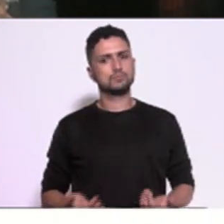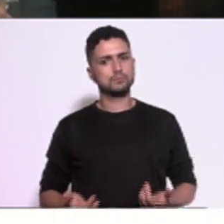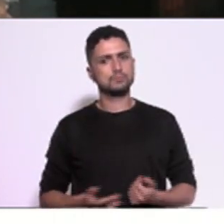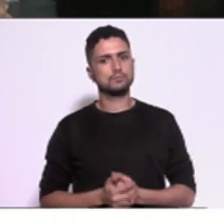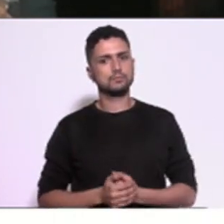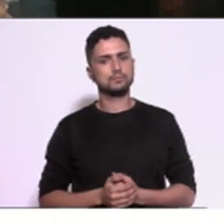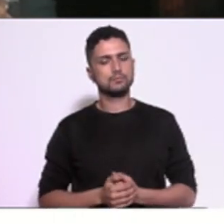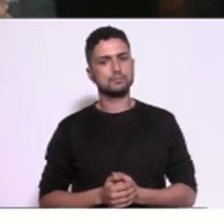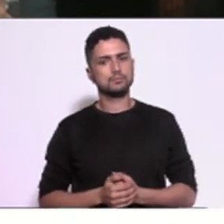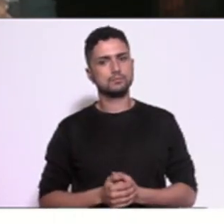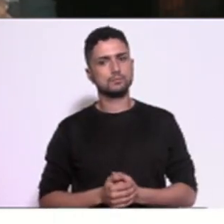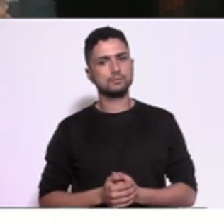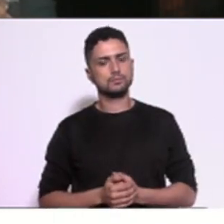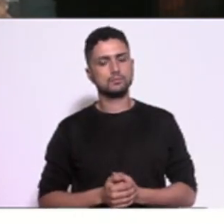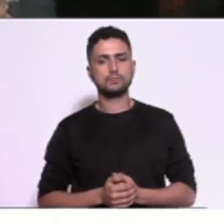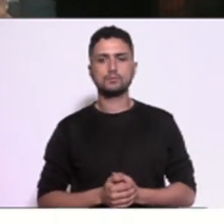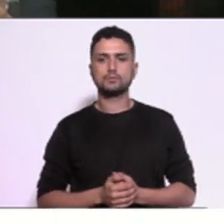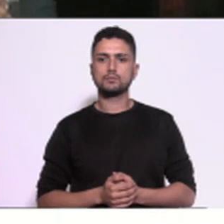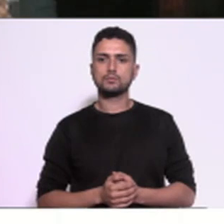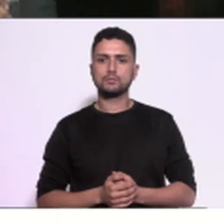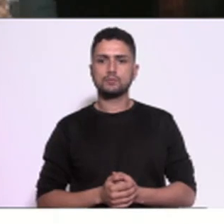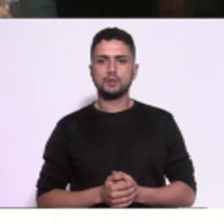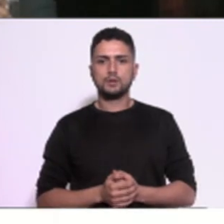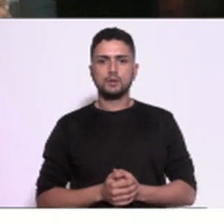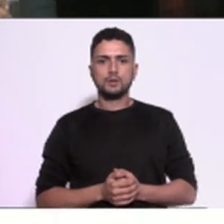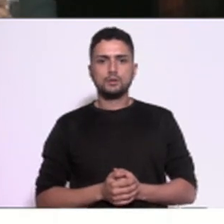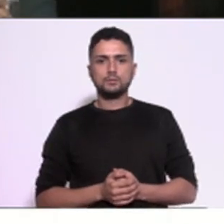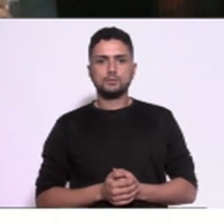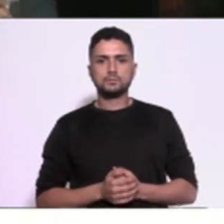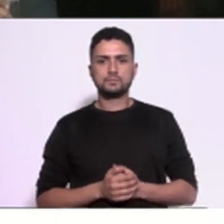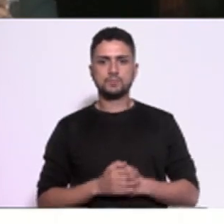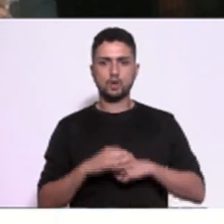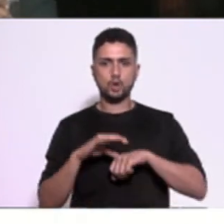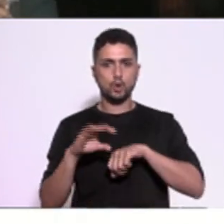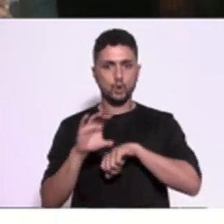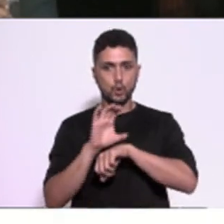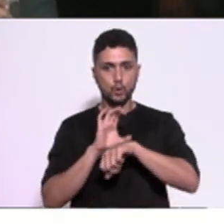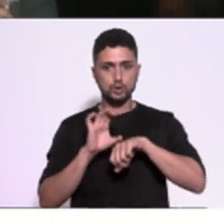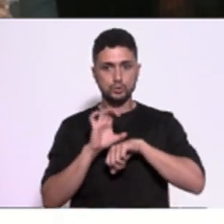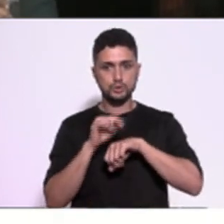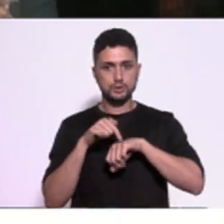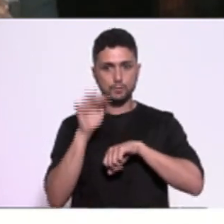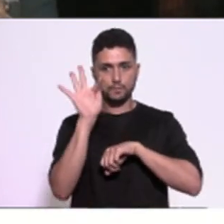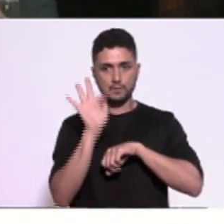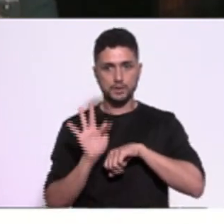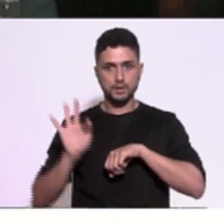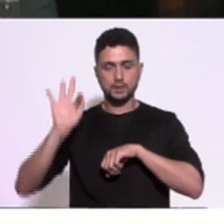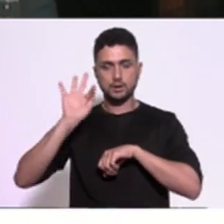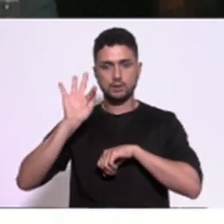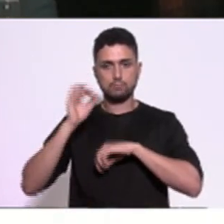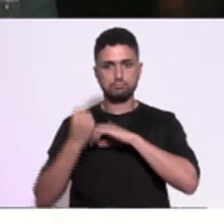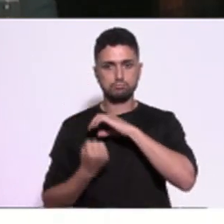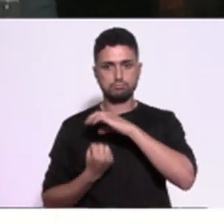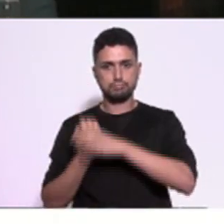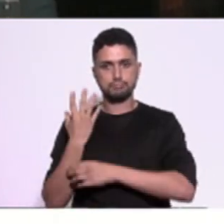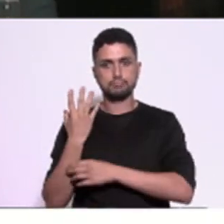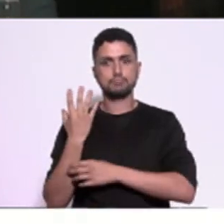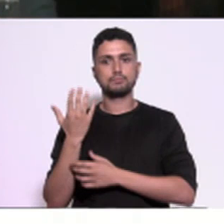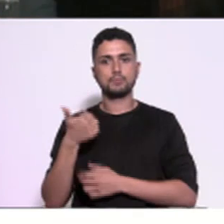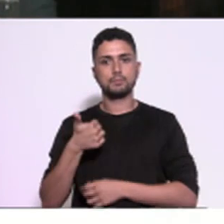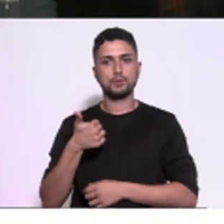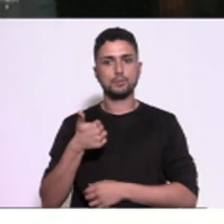E, por via de consequência, da Constituição Federal vigente de